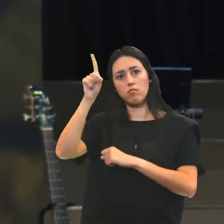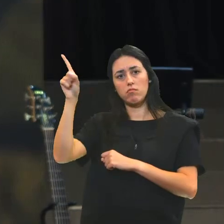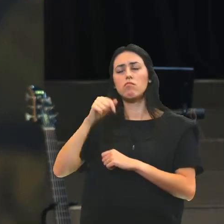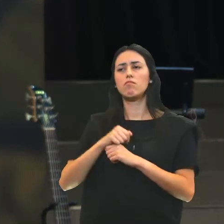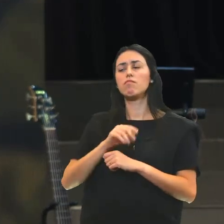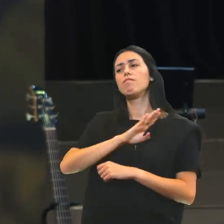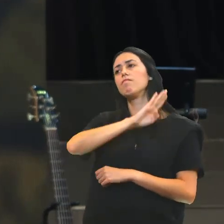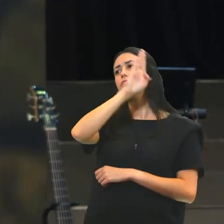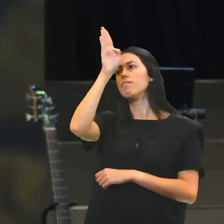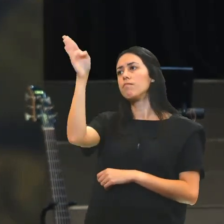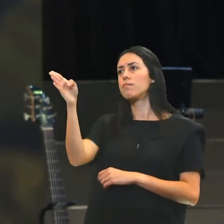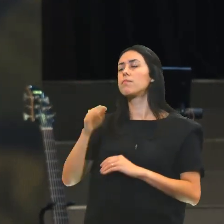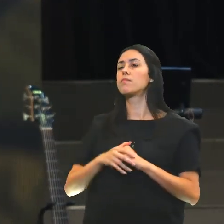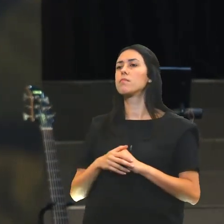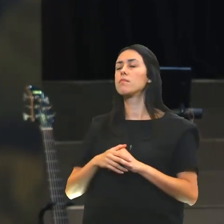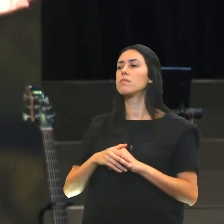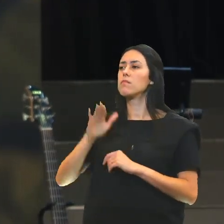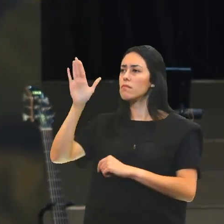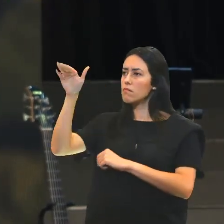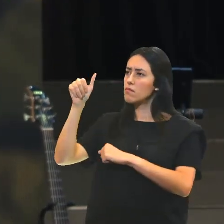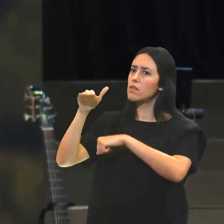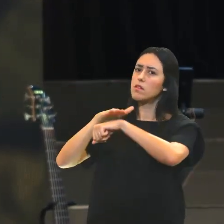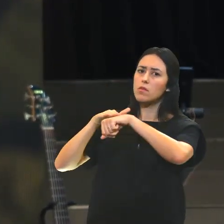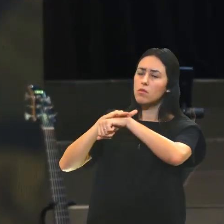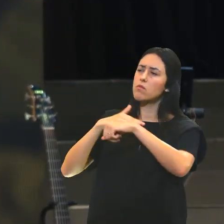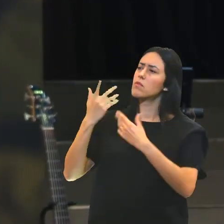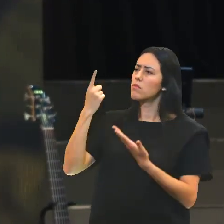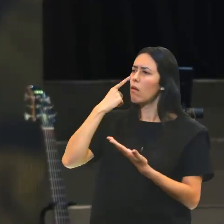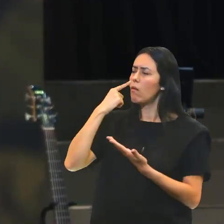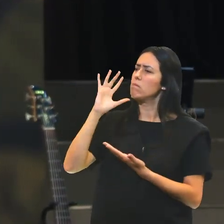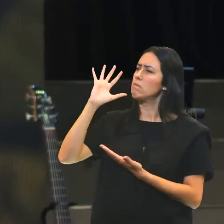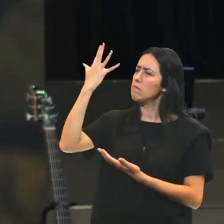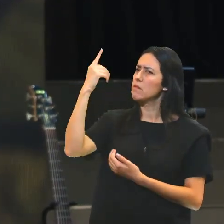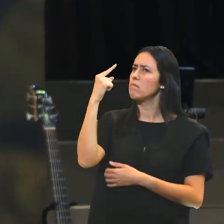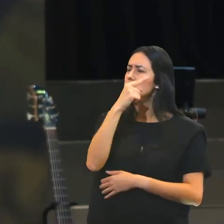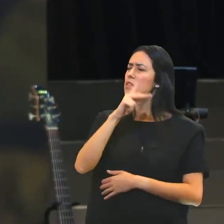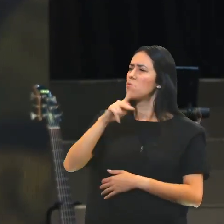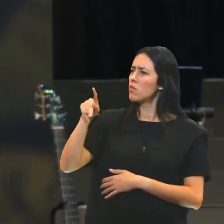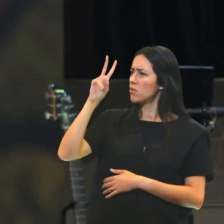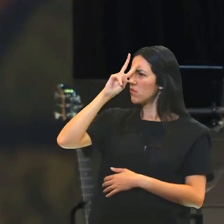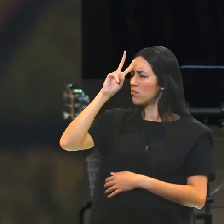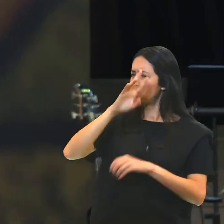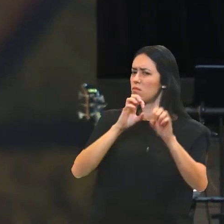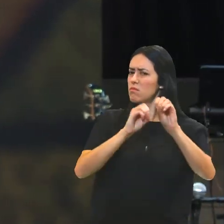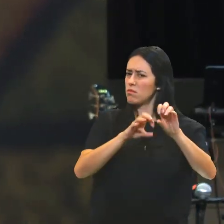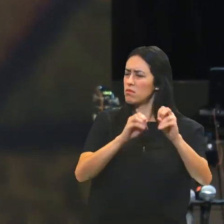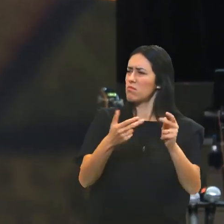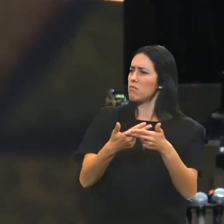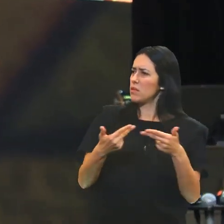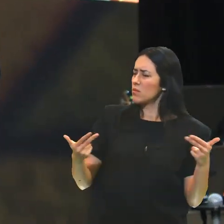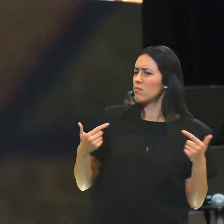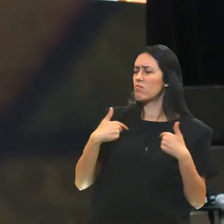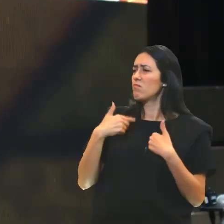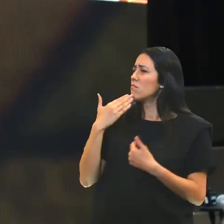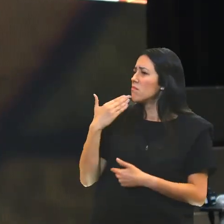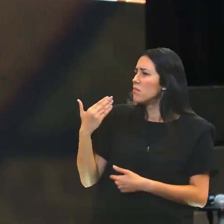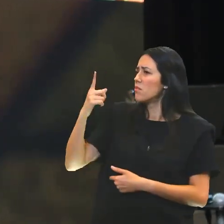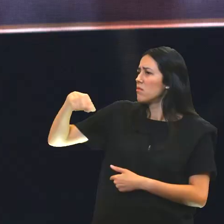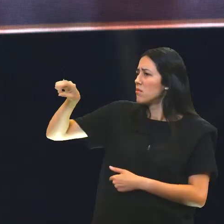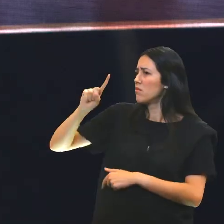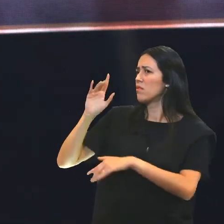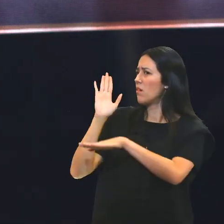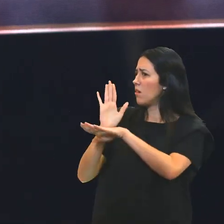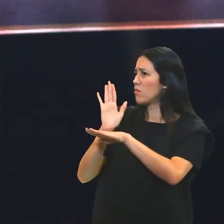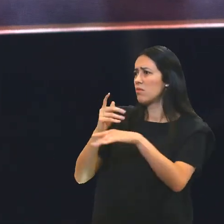ao buscar isso e conversar, chegou lá e disse: olha, aconteceu isso com o professor de história. Eu queria pedir ajuda de vocês. Precisa